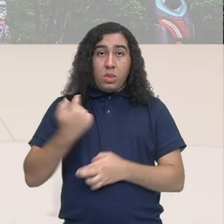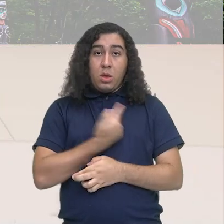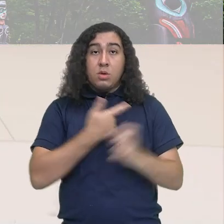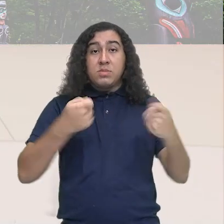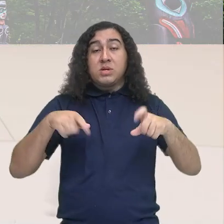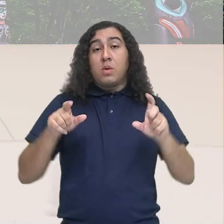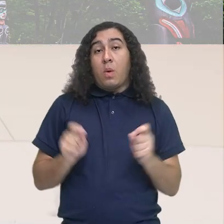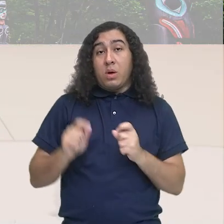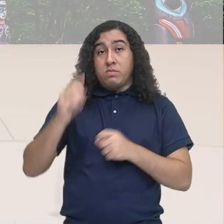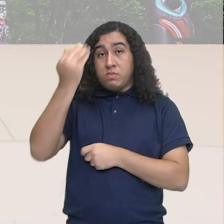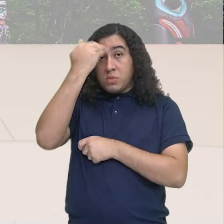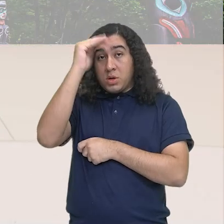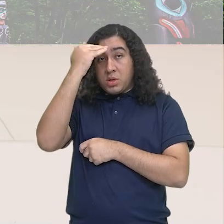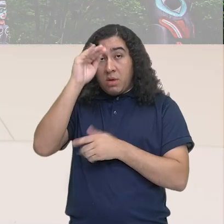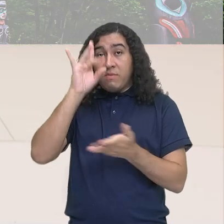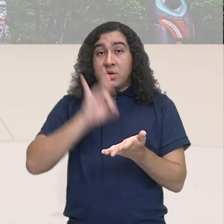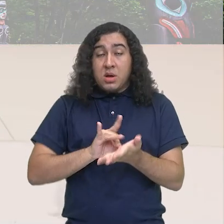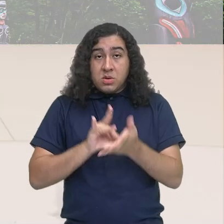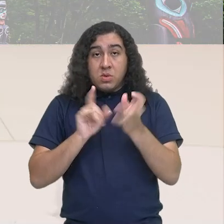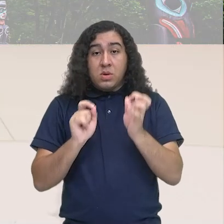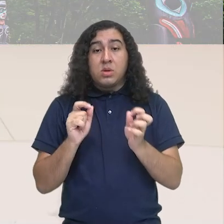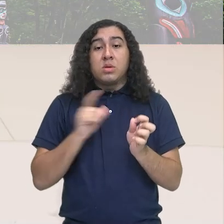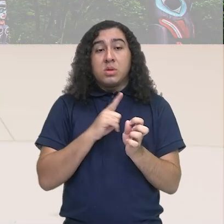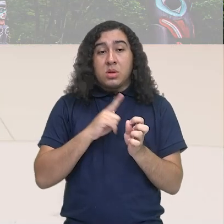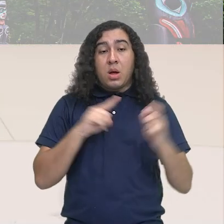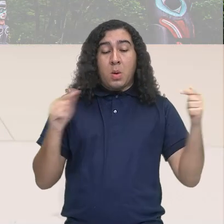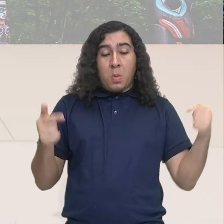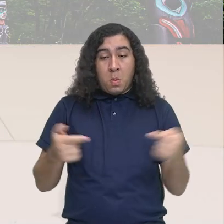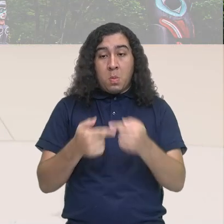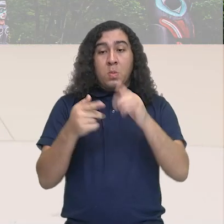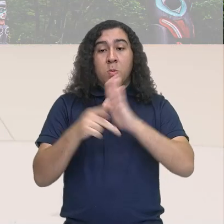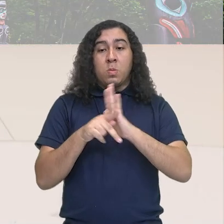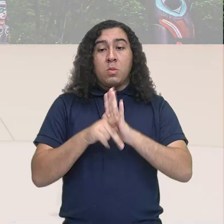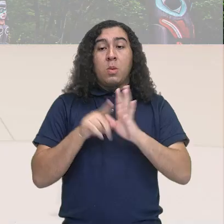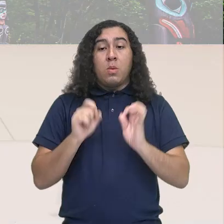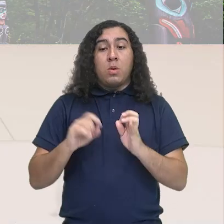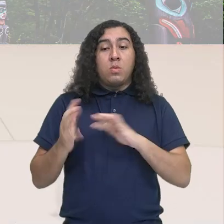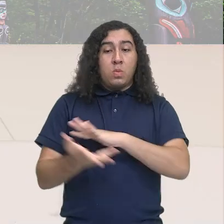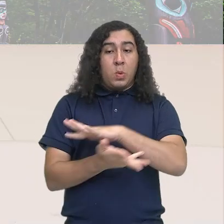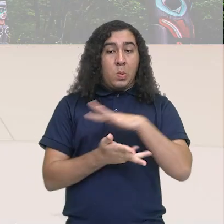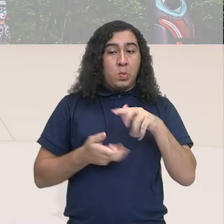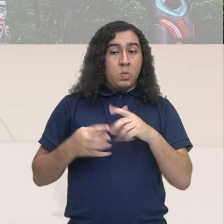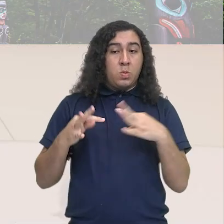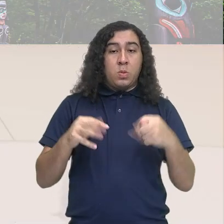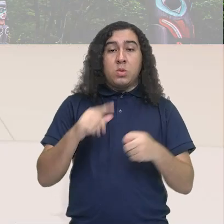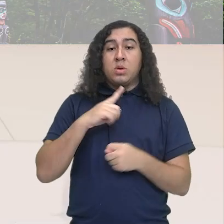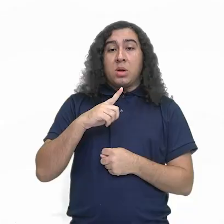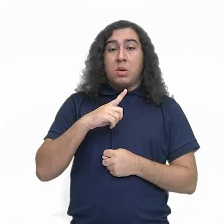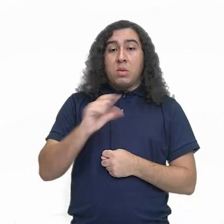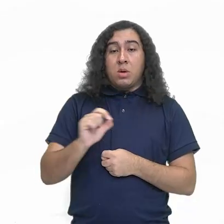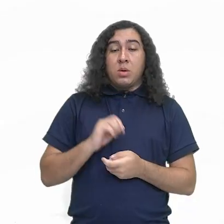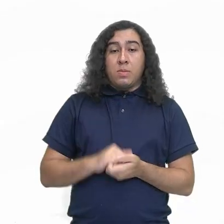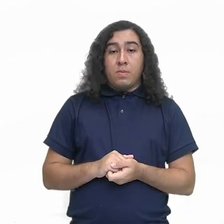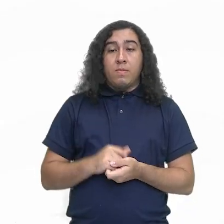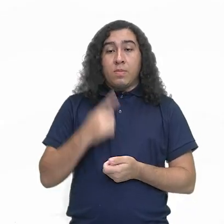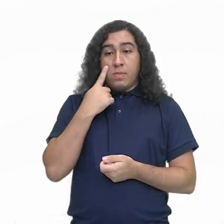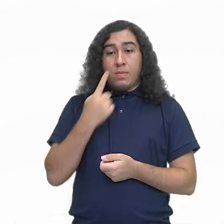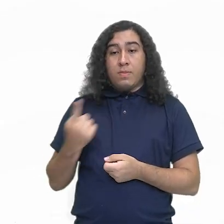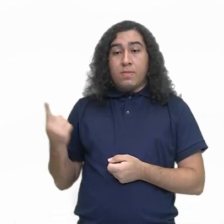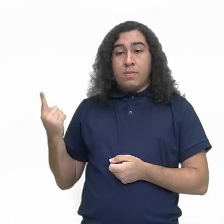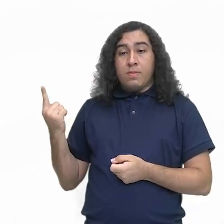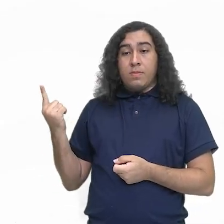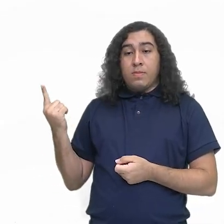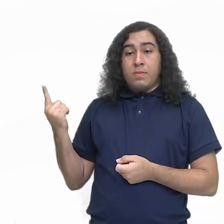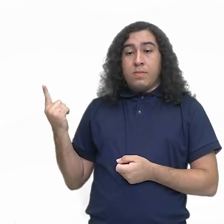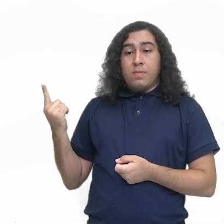devemos, sim, compreender a coexistência, né, que está presente entre o sagrado e